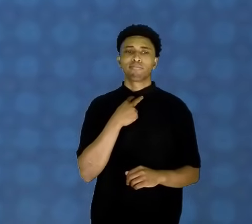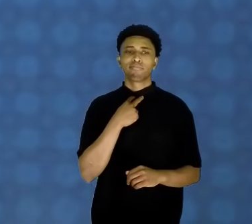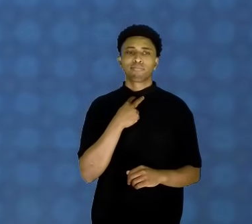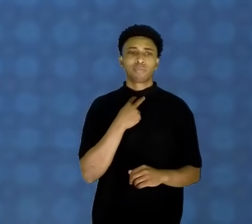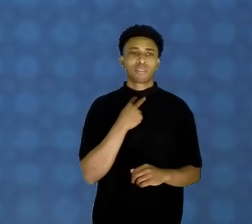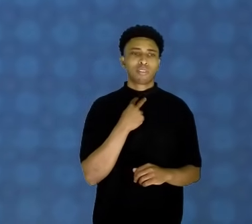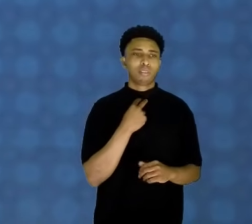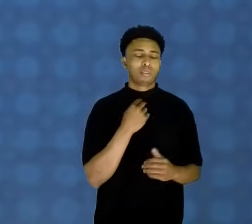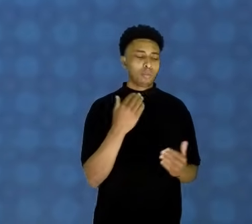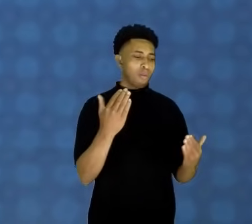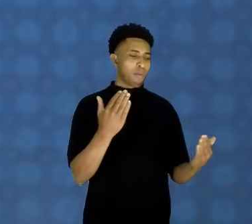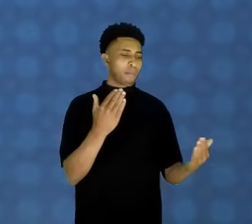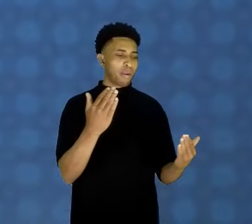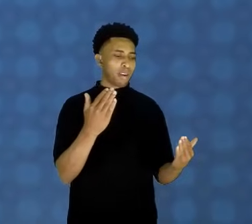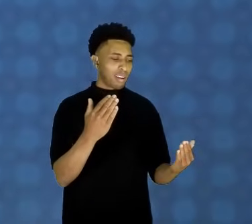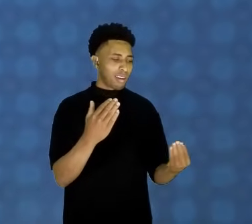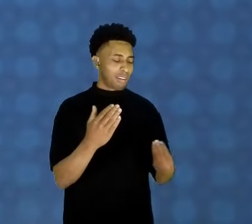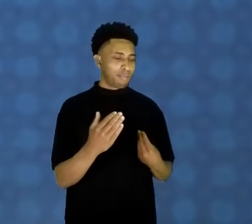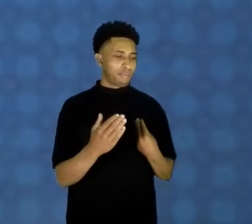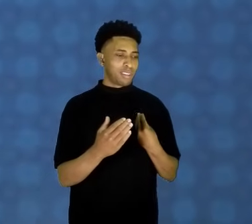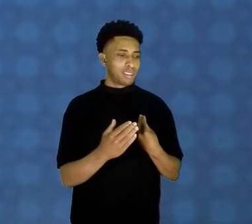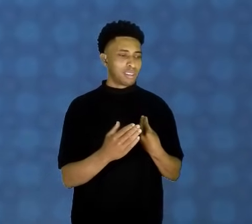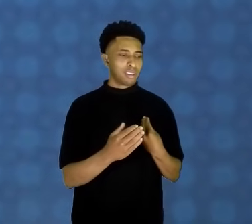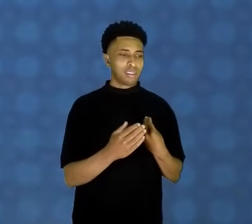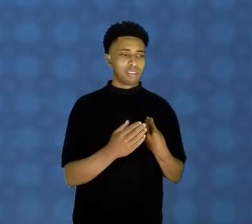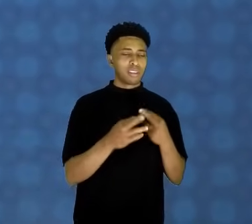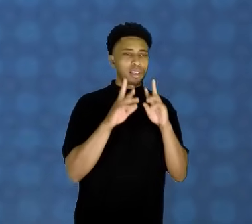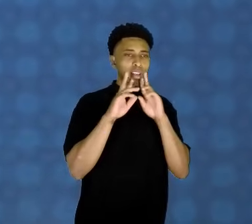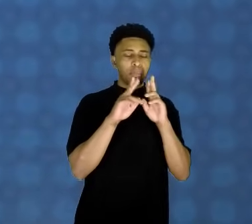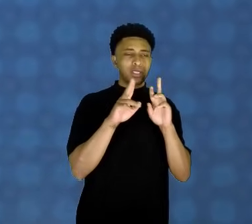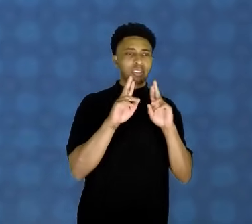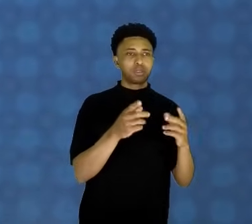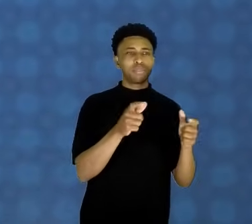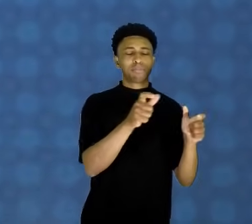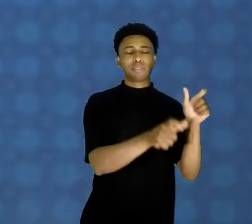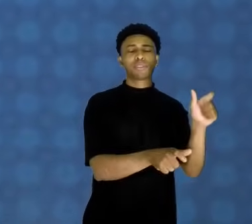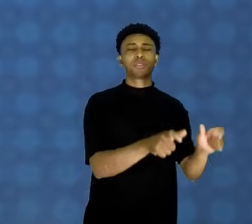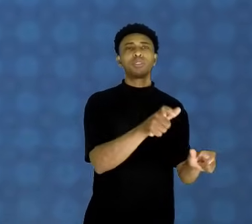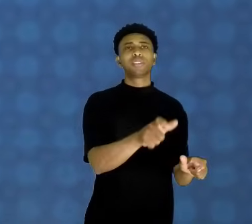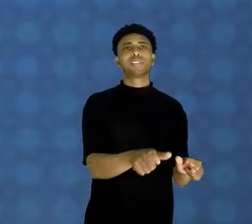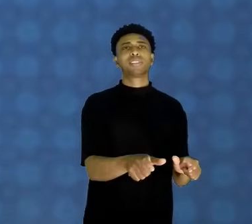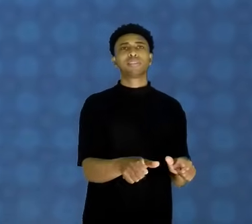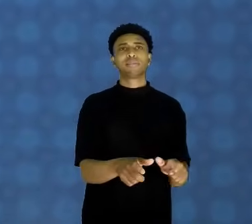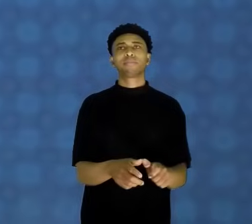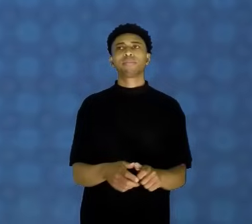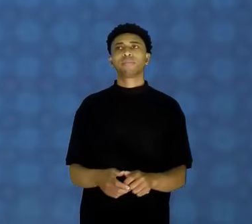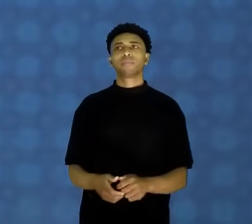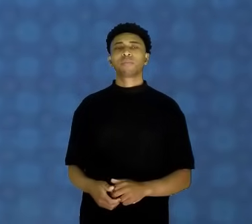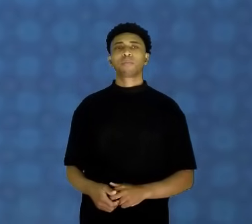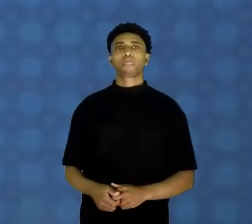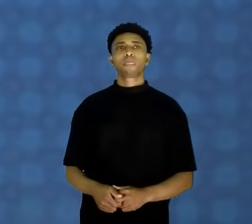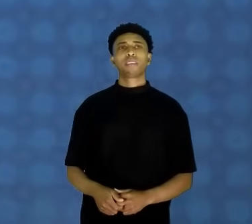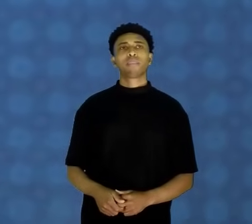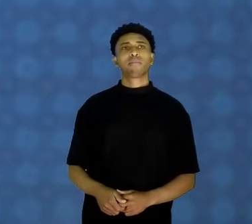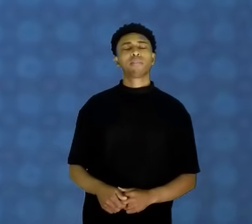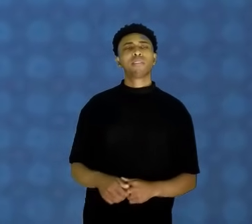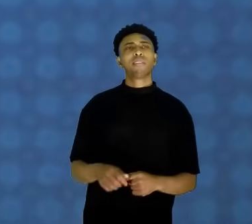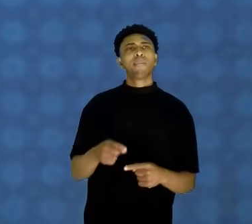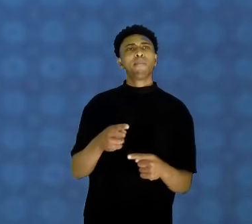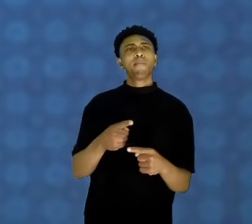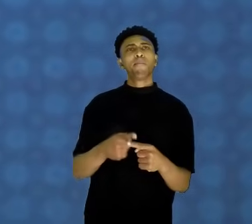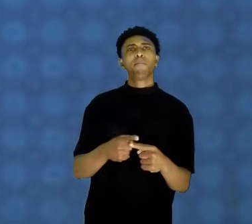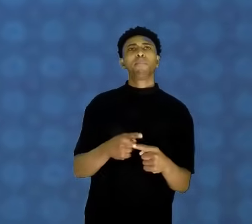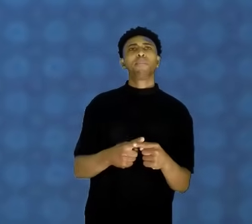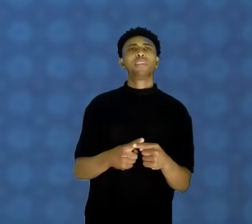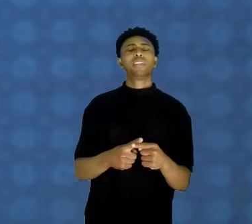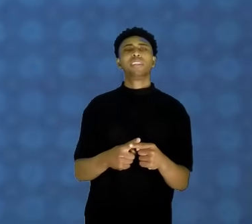vivia o inferno em casa era ela, não eram os outros. Então por que eu quero que os outros lutem por mim, se os outros não